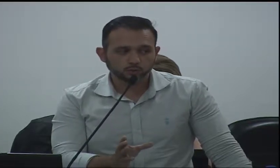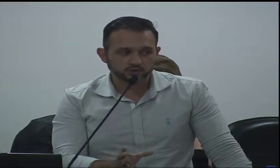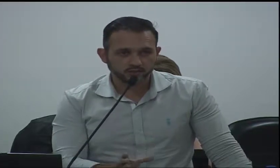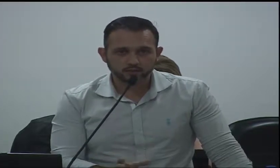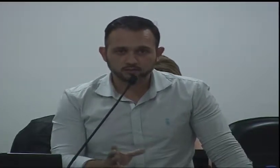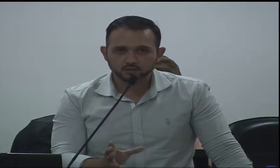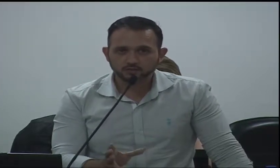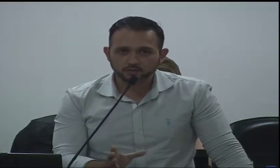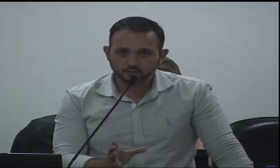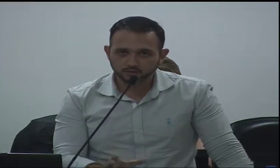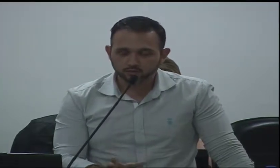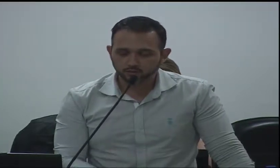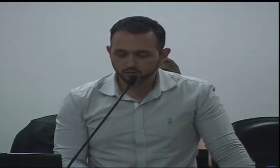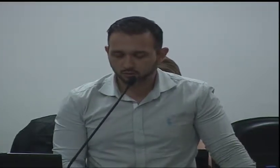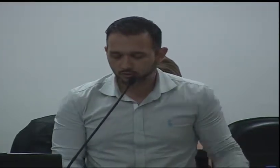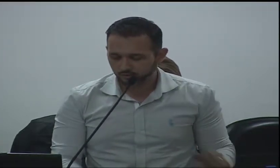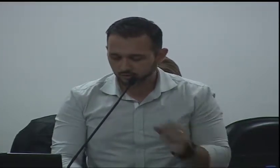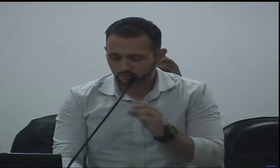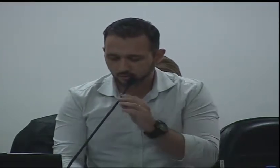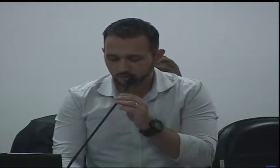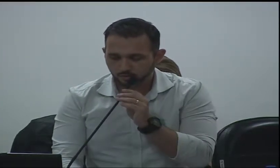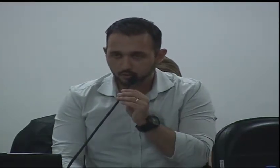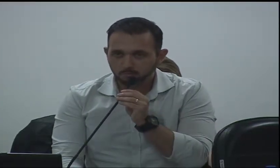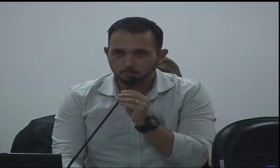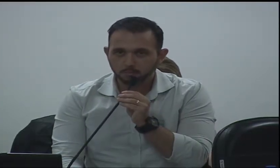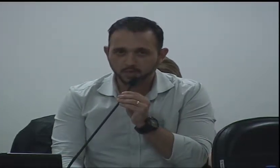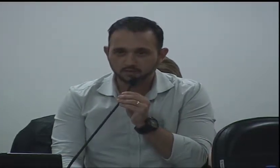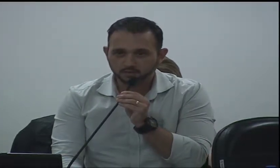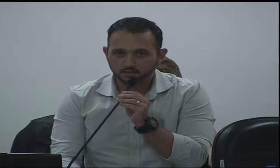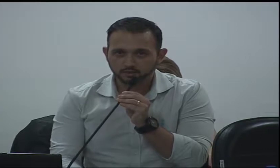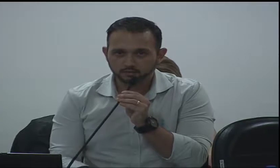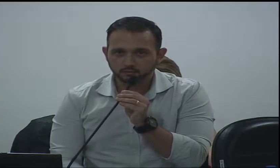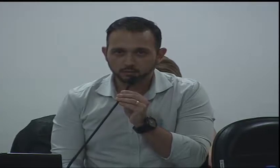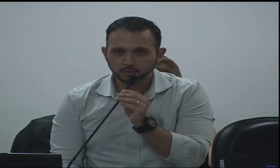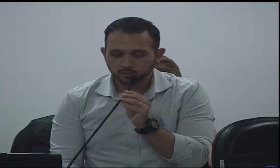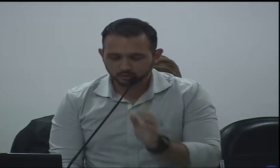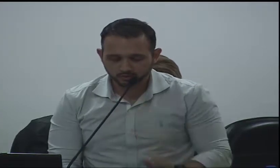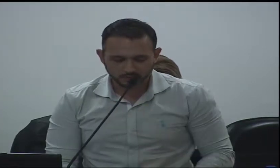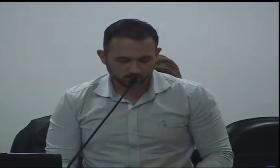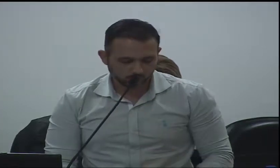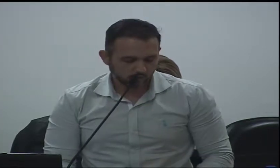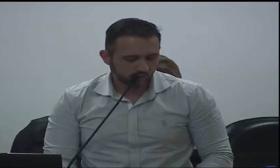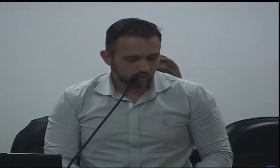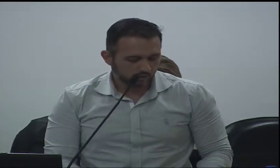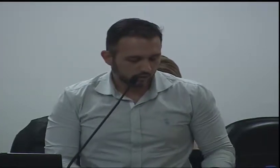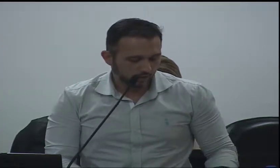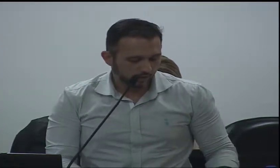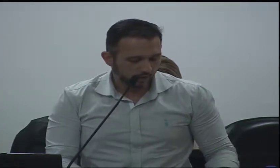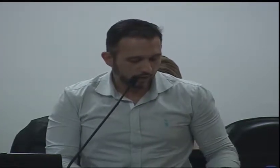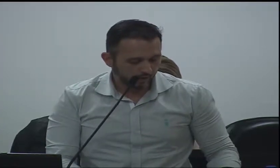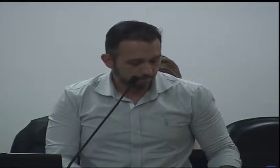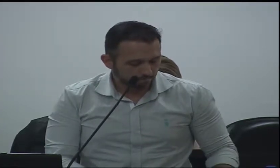todo o processo existem distorções, mas a intervenção mínima do Estado